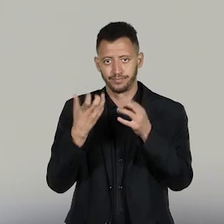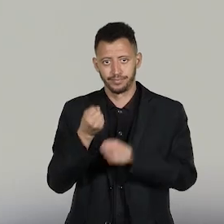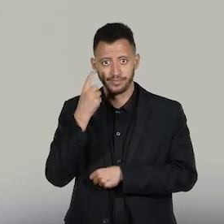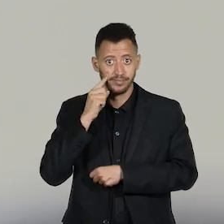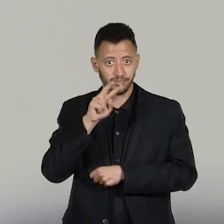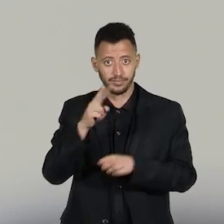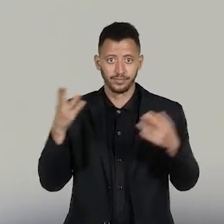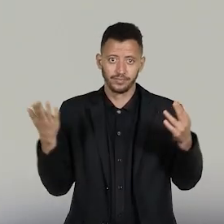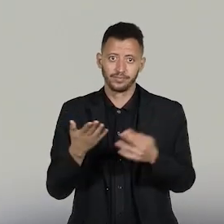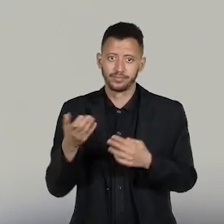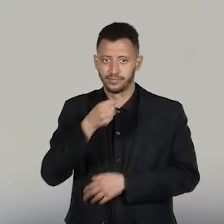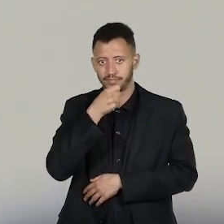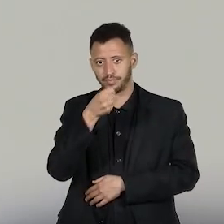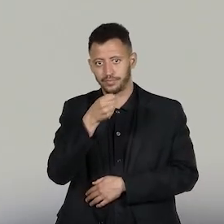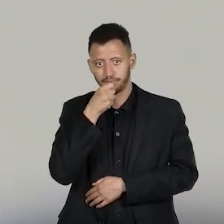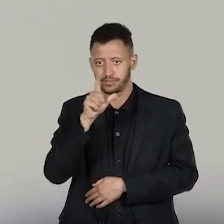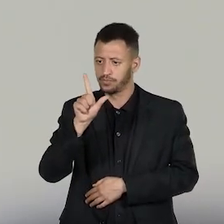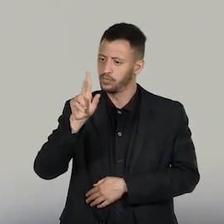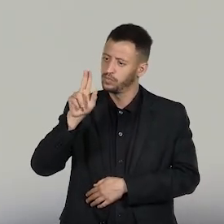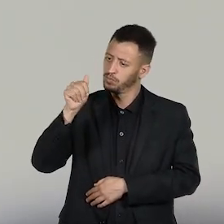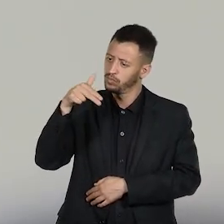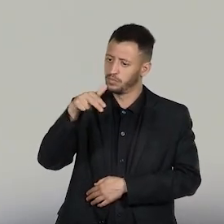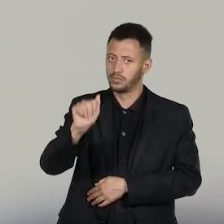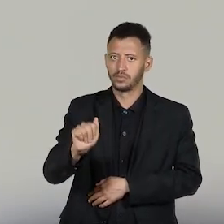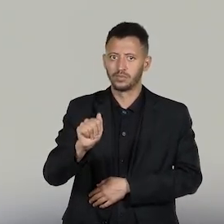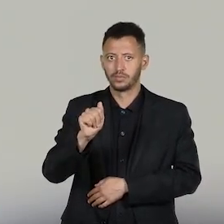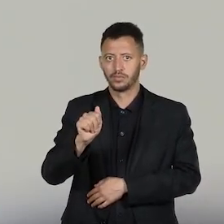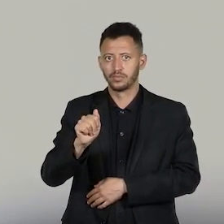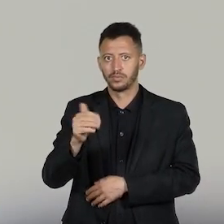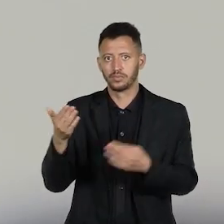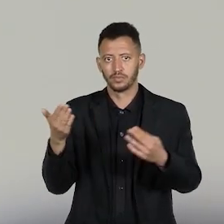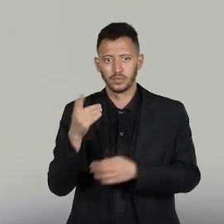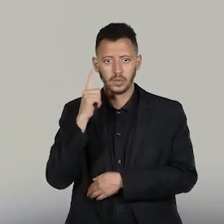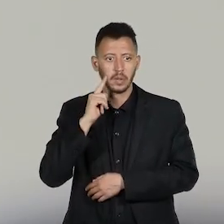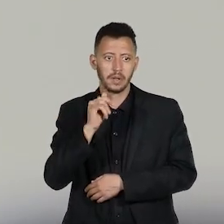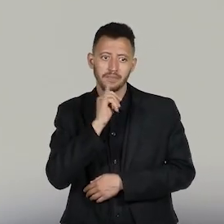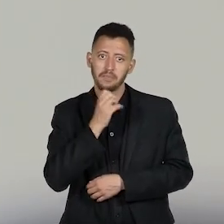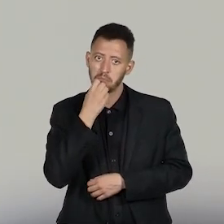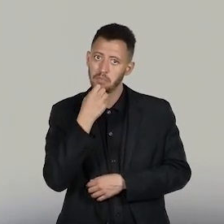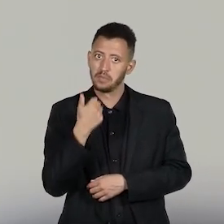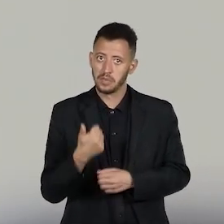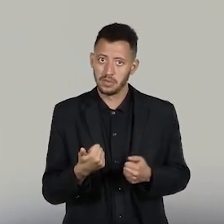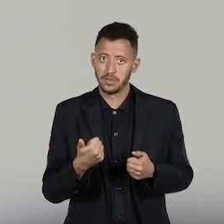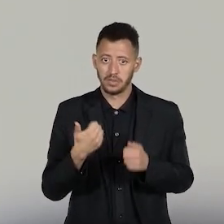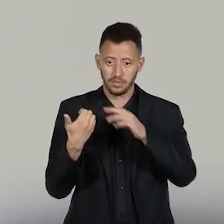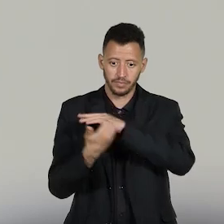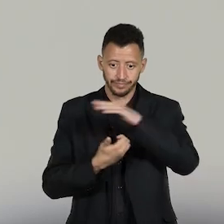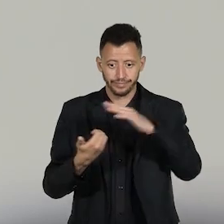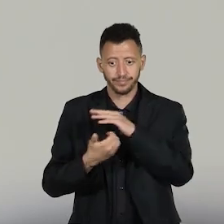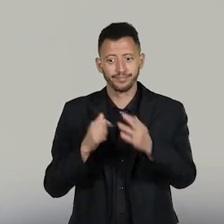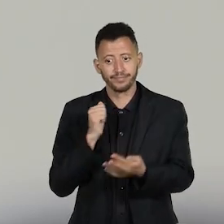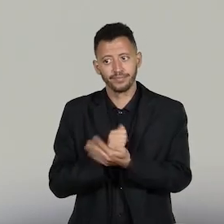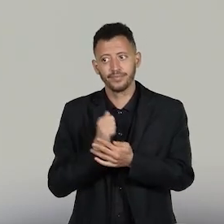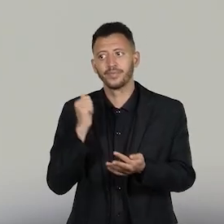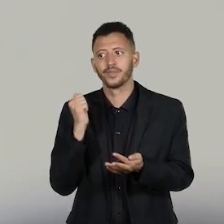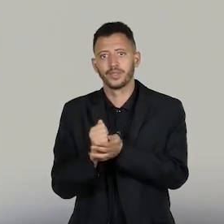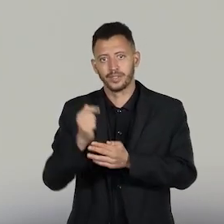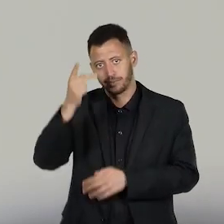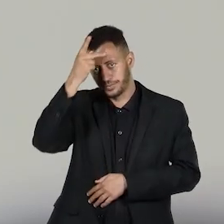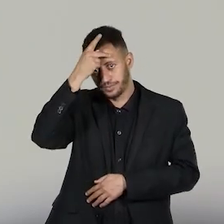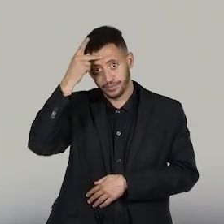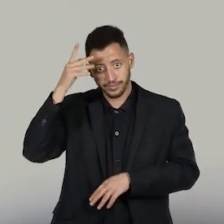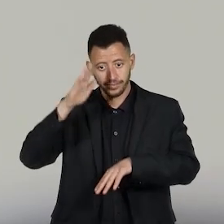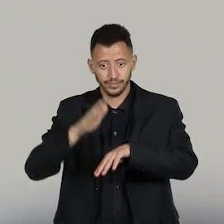realidade. Vamos ver agora, na reportagem de Luana Carvalho, exemplos positivos de empresas que